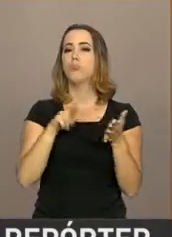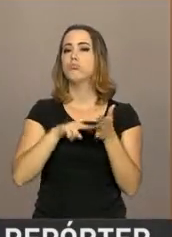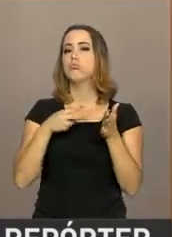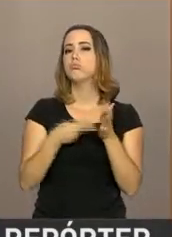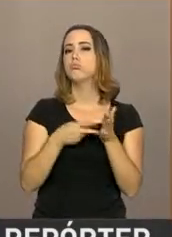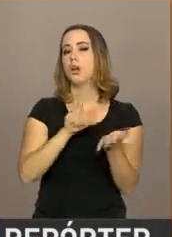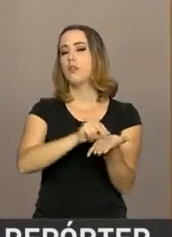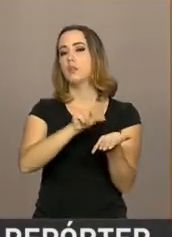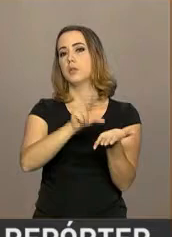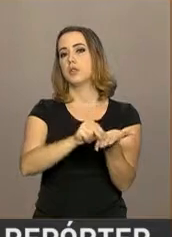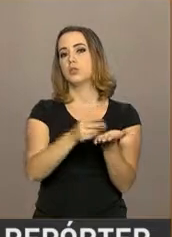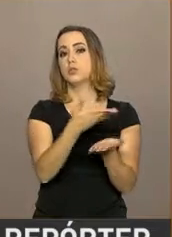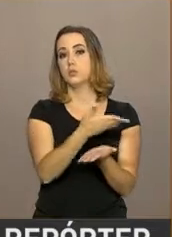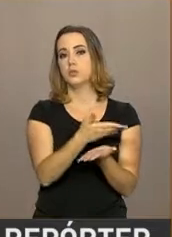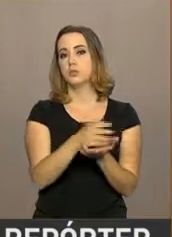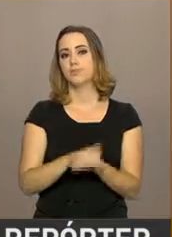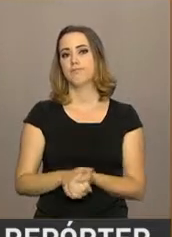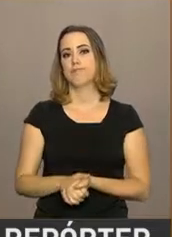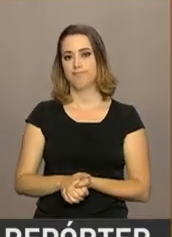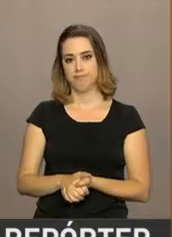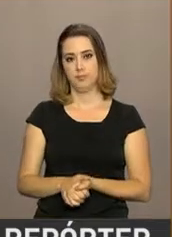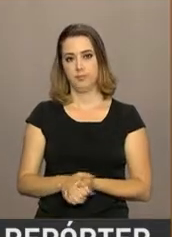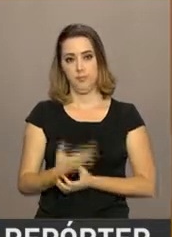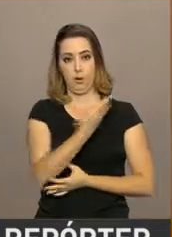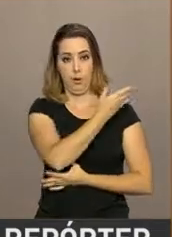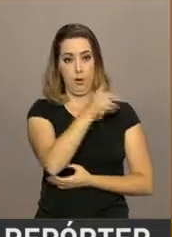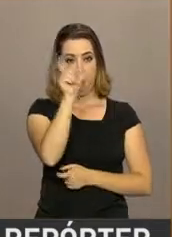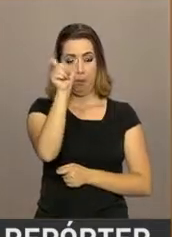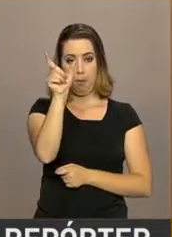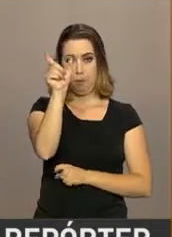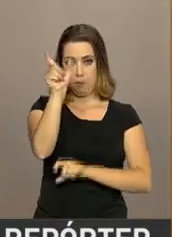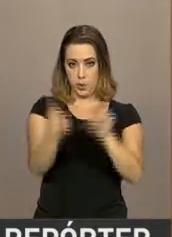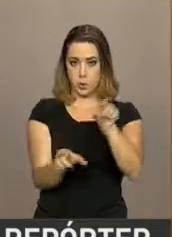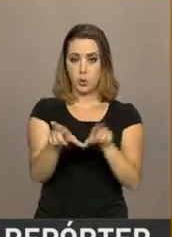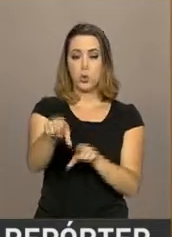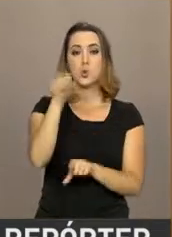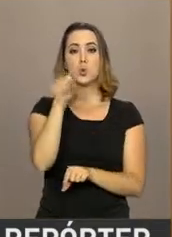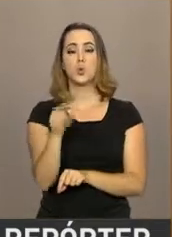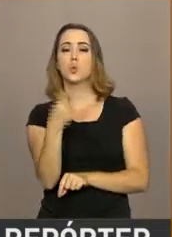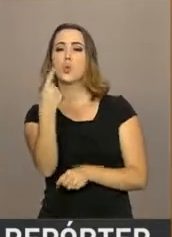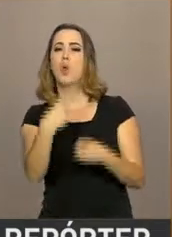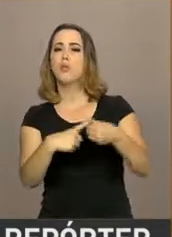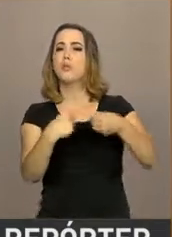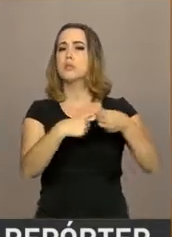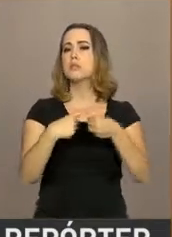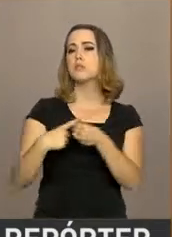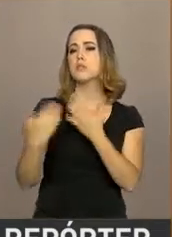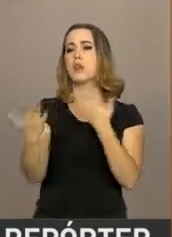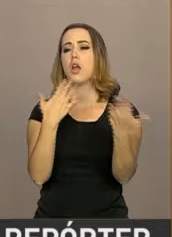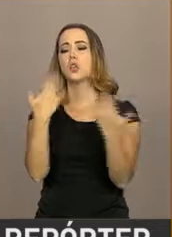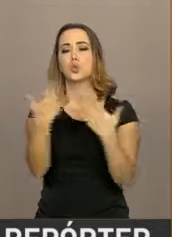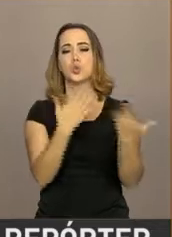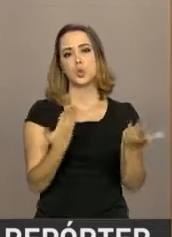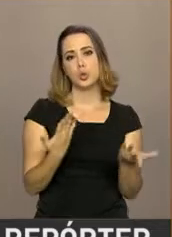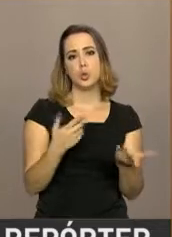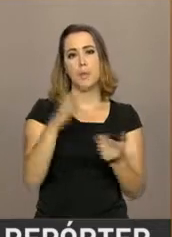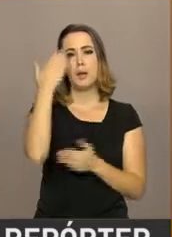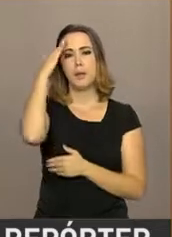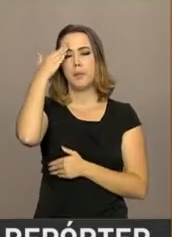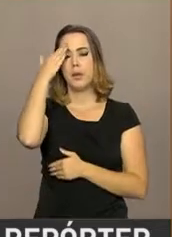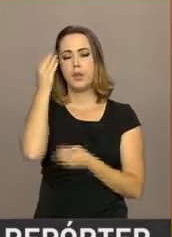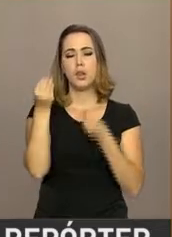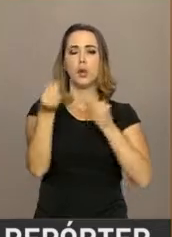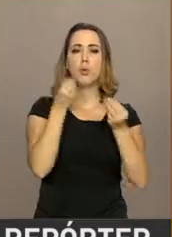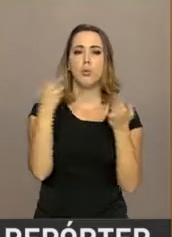desse aplicativo o cidadão pode selecionar diversas cidades de diversos municípios e fazer uma comparação entre eles pra poder entender melhor